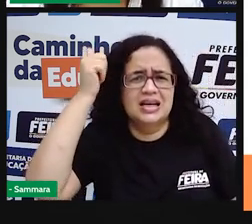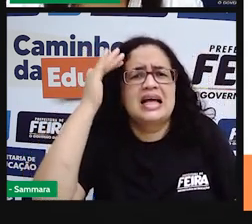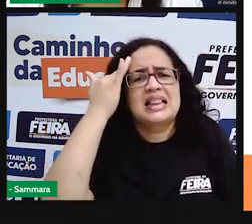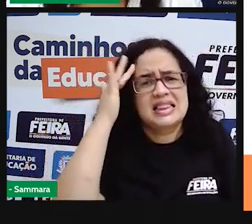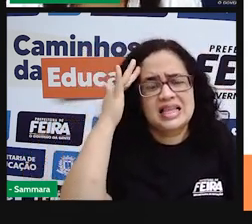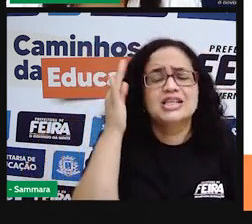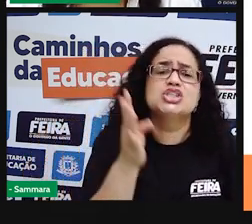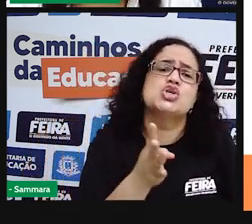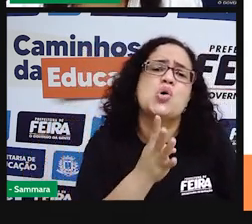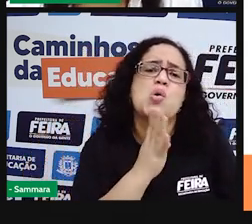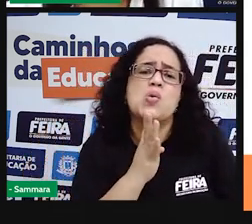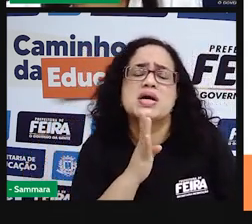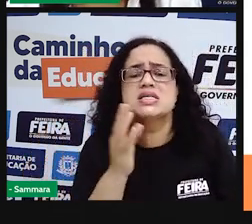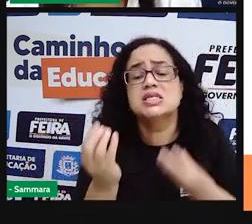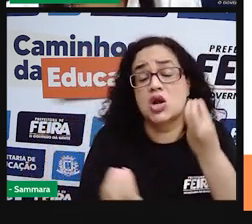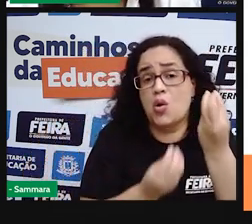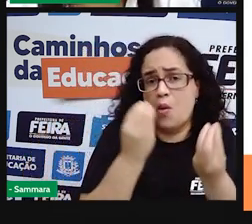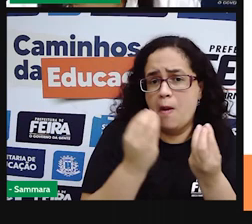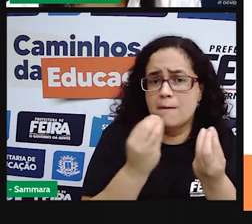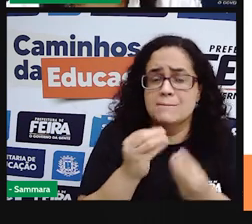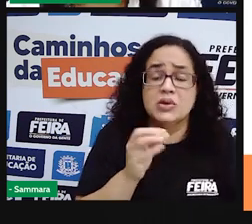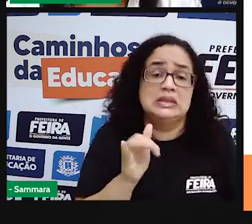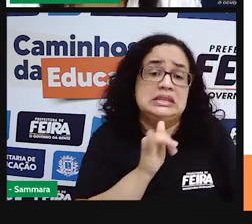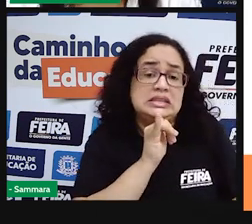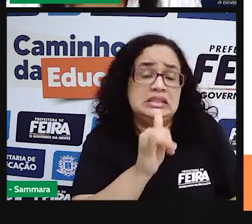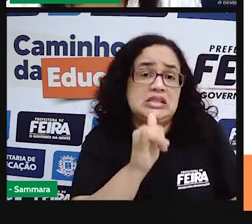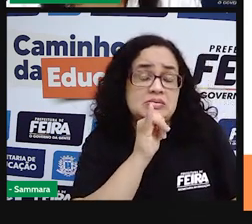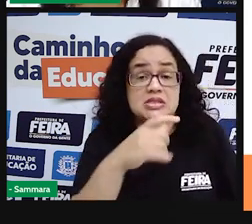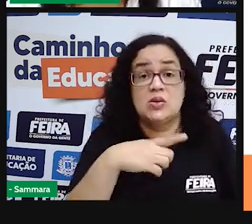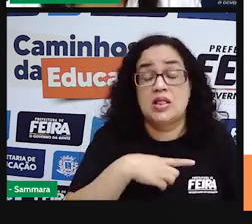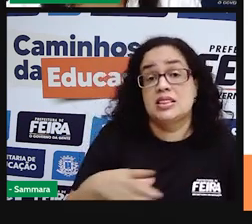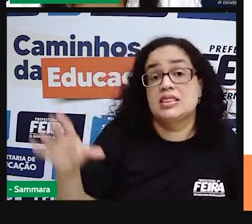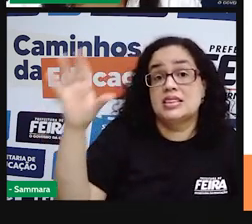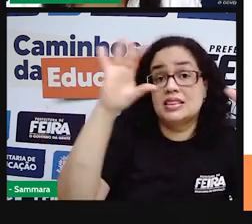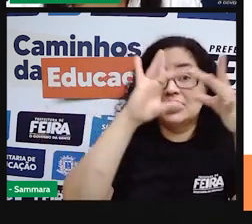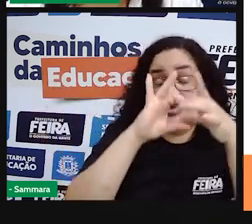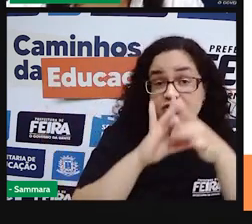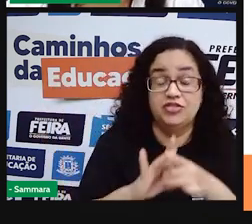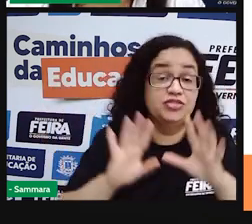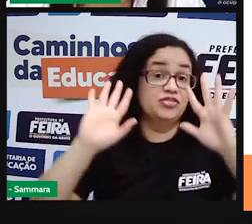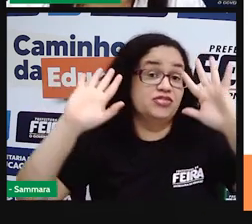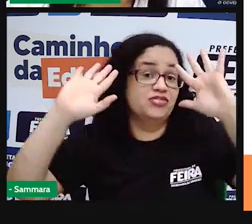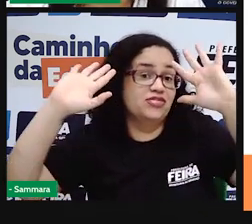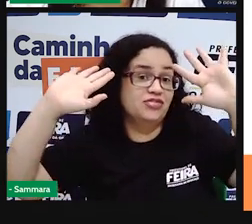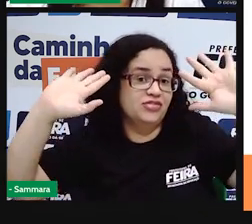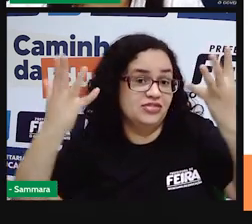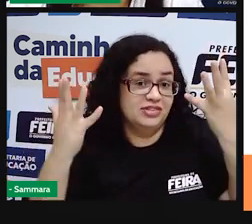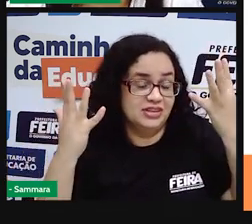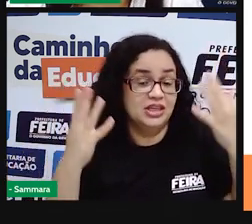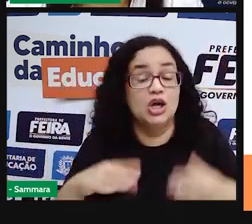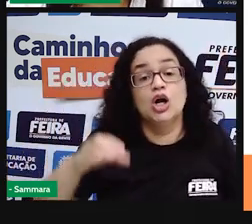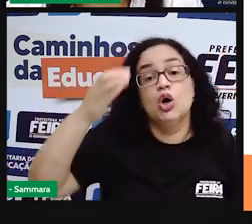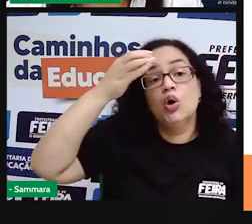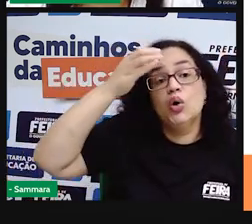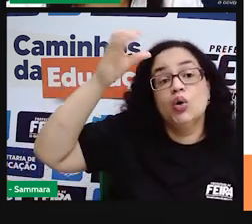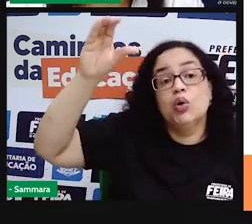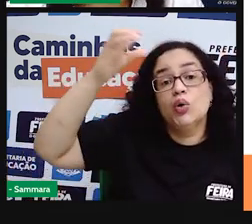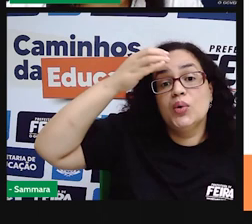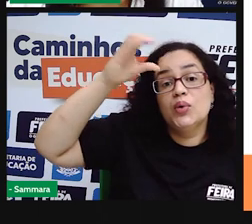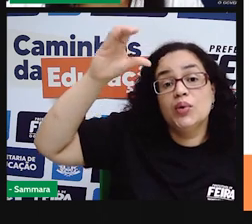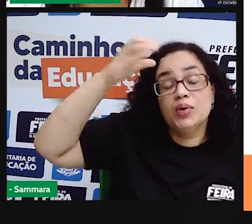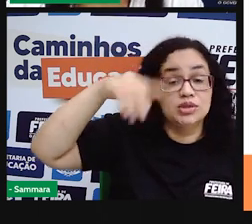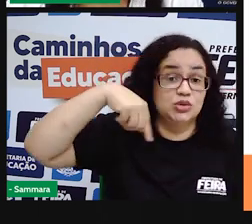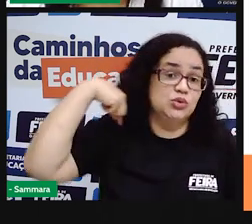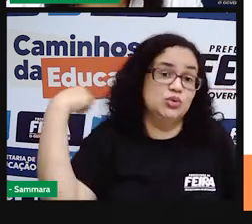conhecem, sabem aí as informações relacionadas a essa festa que tem uma riqueza cultural e é comemorada no nosso